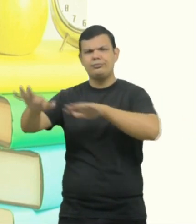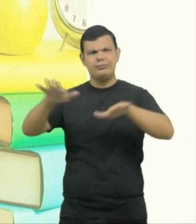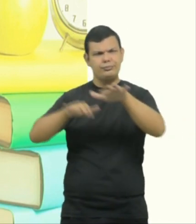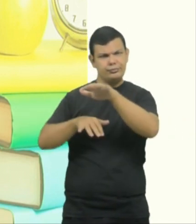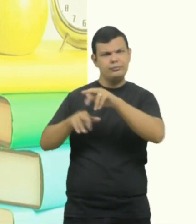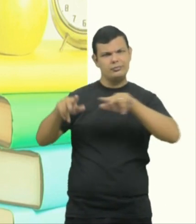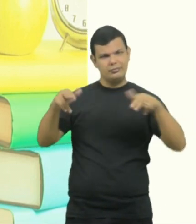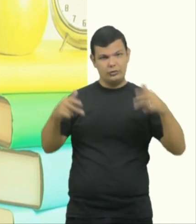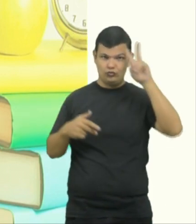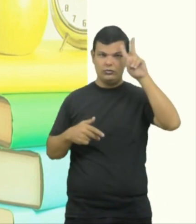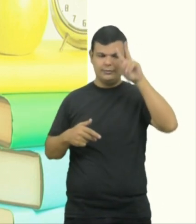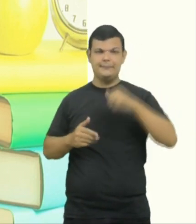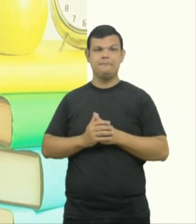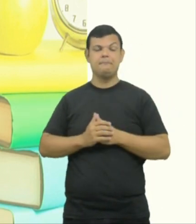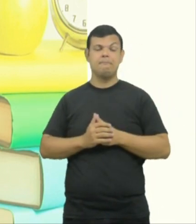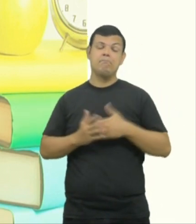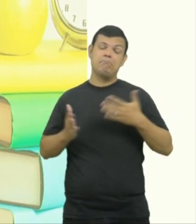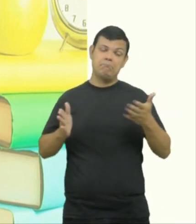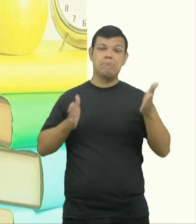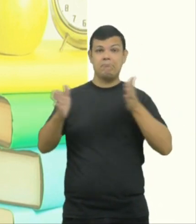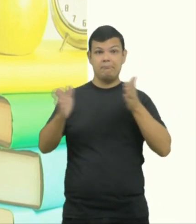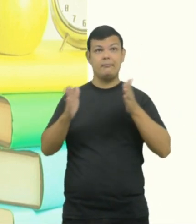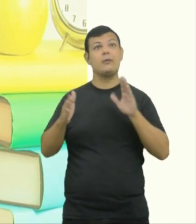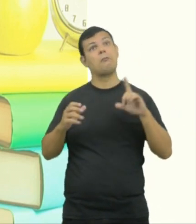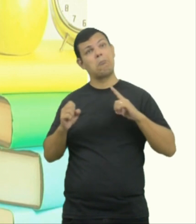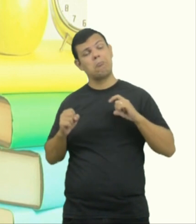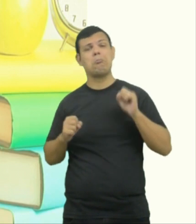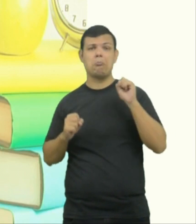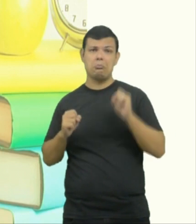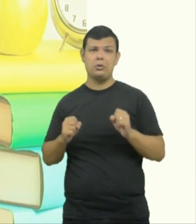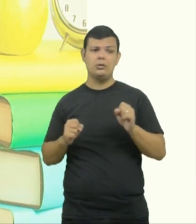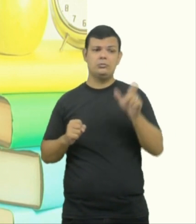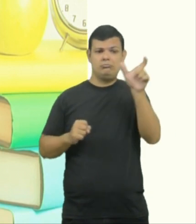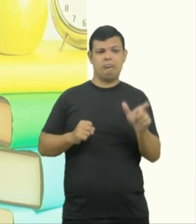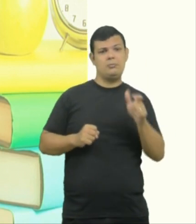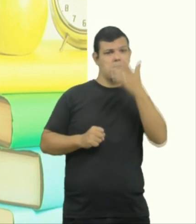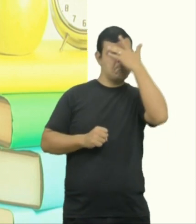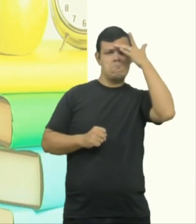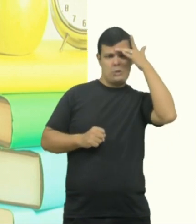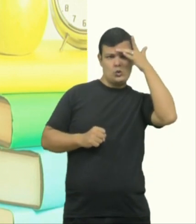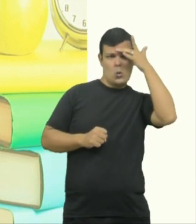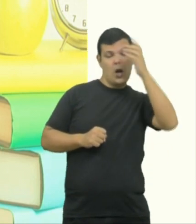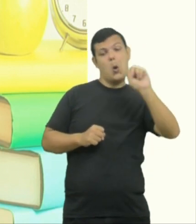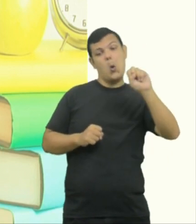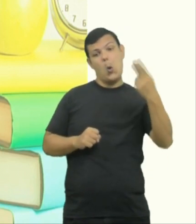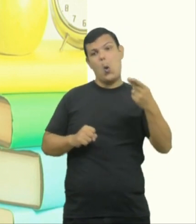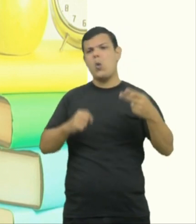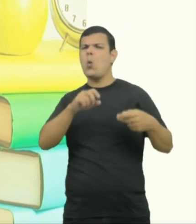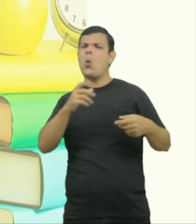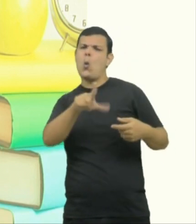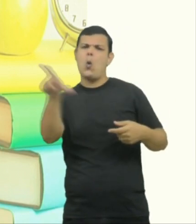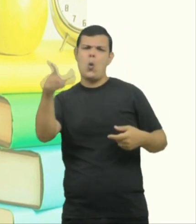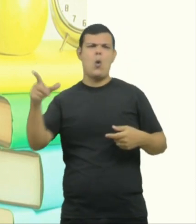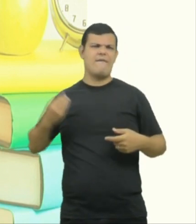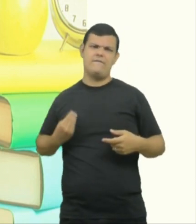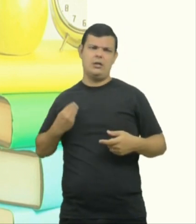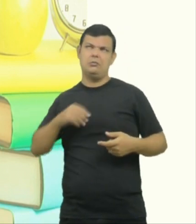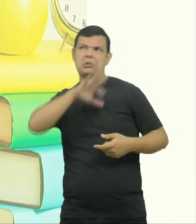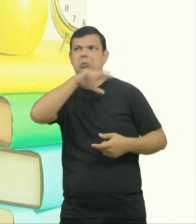das narrativas. Nesse sentido, podem ser personagens tanto seres humanos quanto outros seres viventes, tais